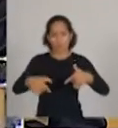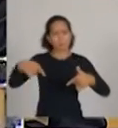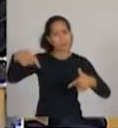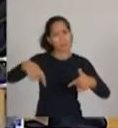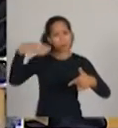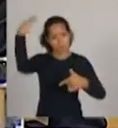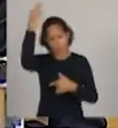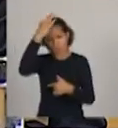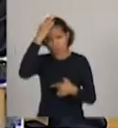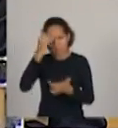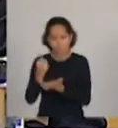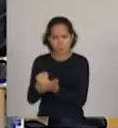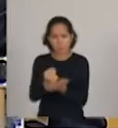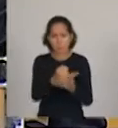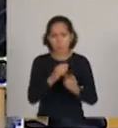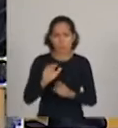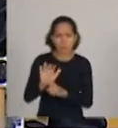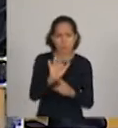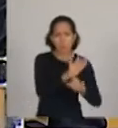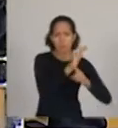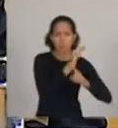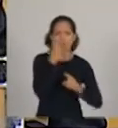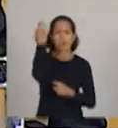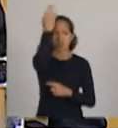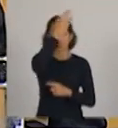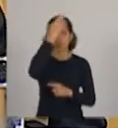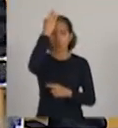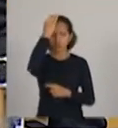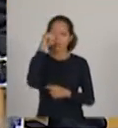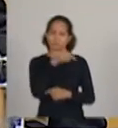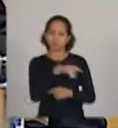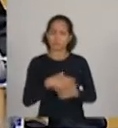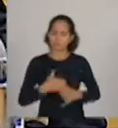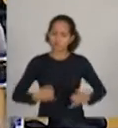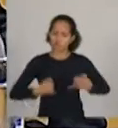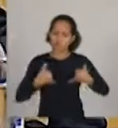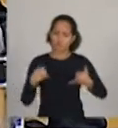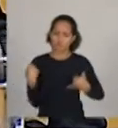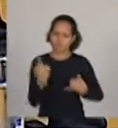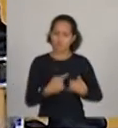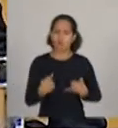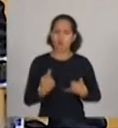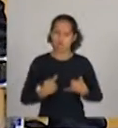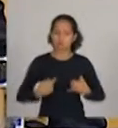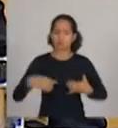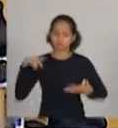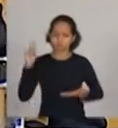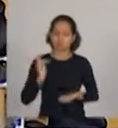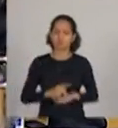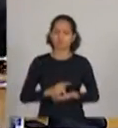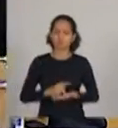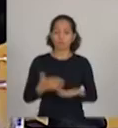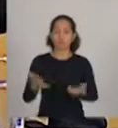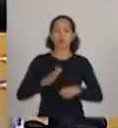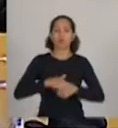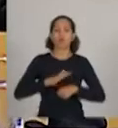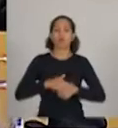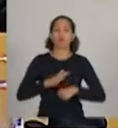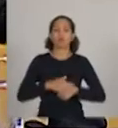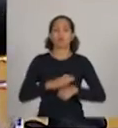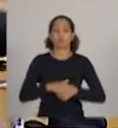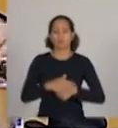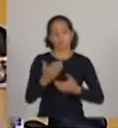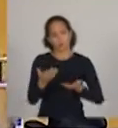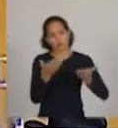incontestável benefício ao Estado do Espírito Santo. É uma satisfação imensa mesmo. Nesse momento, eu